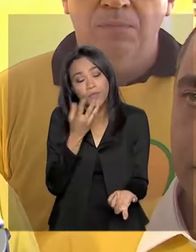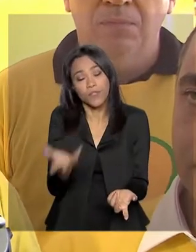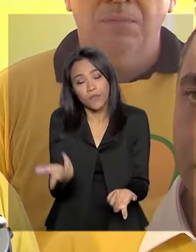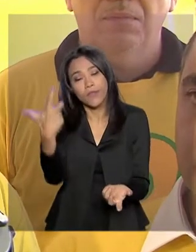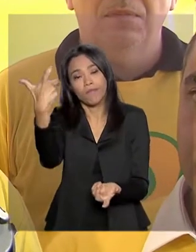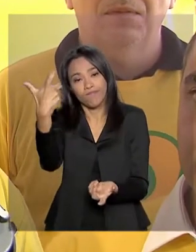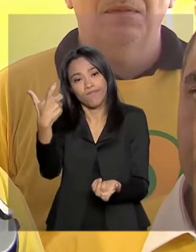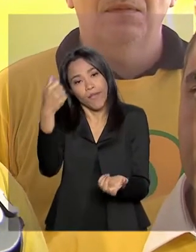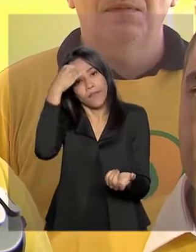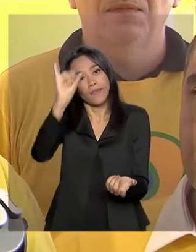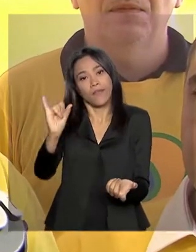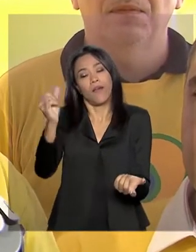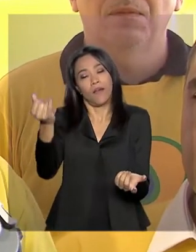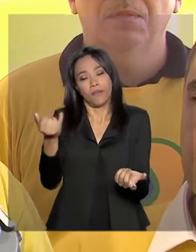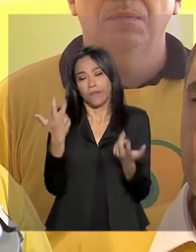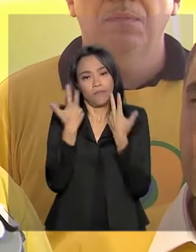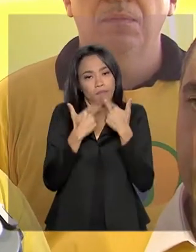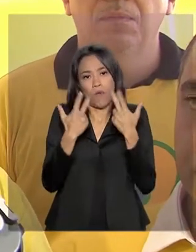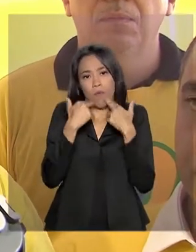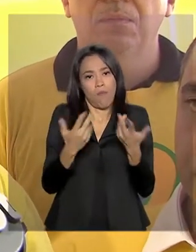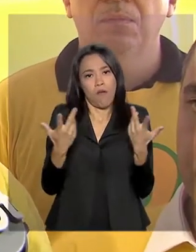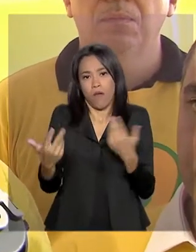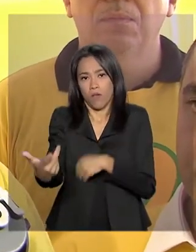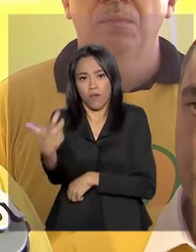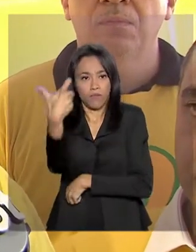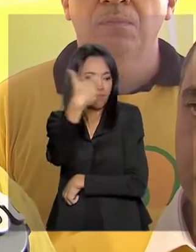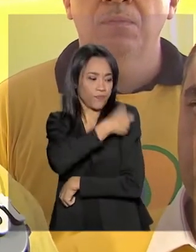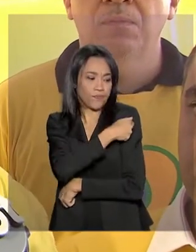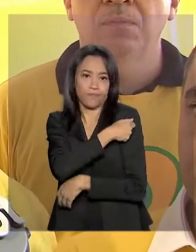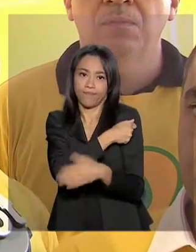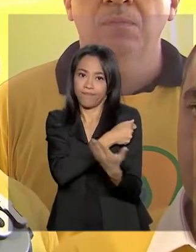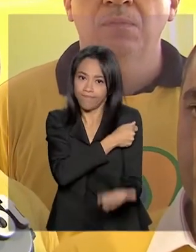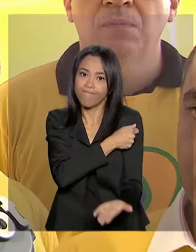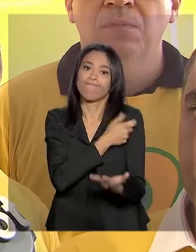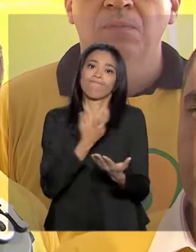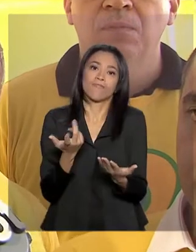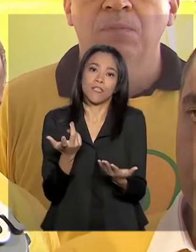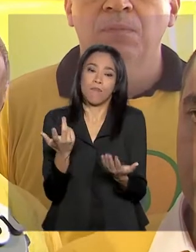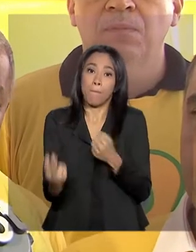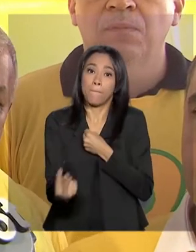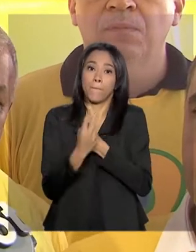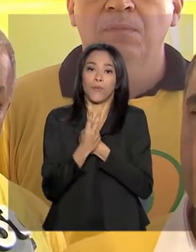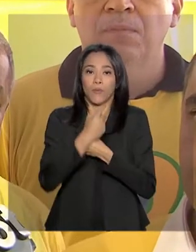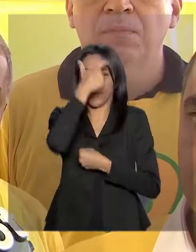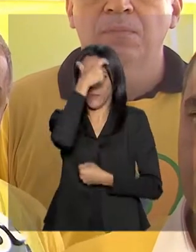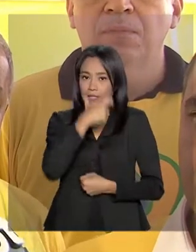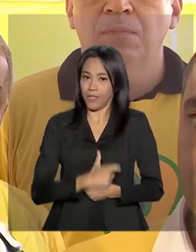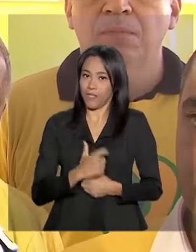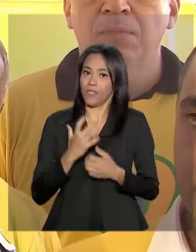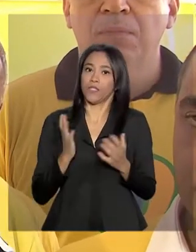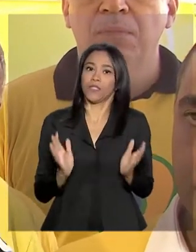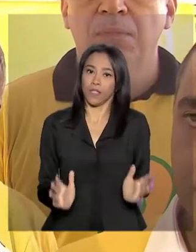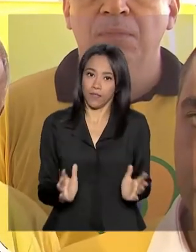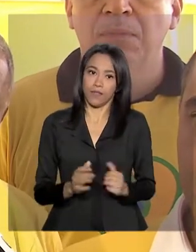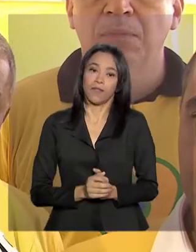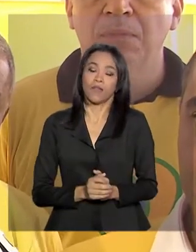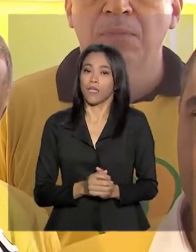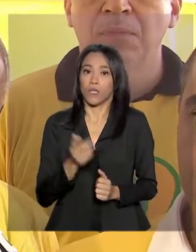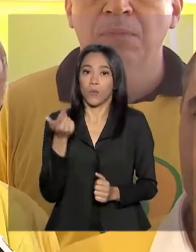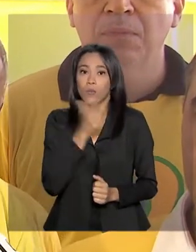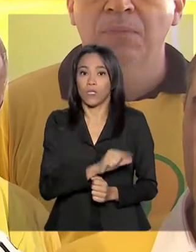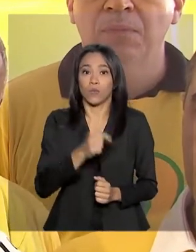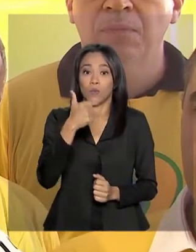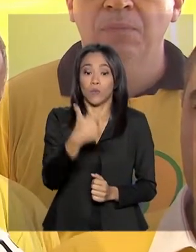prevenir tranquilamente e ajudar a fazer o cordão de bloqueio, já que a gente não pode vacinar os